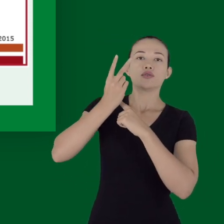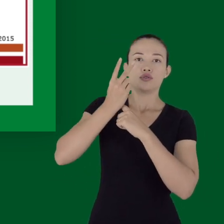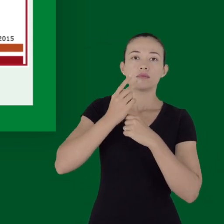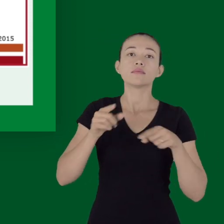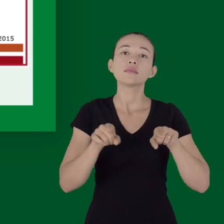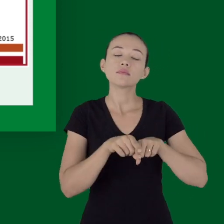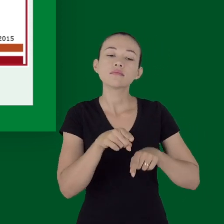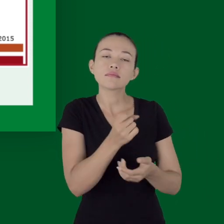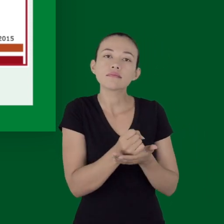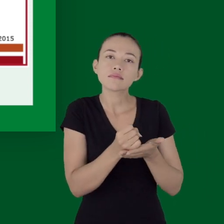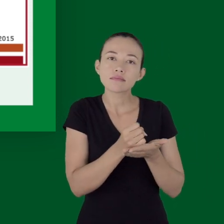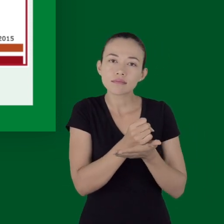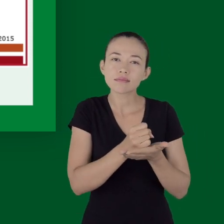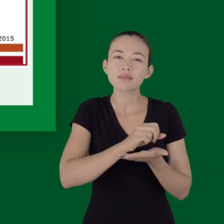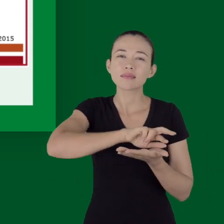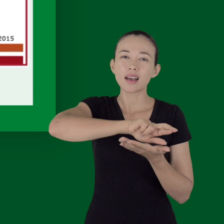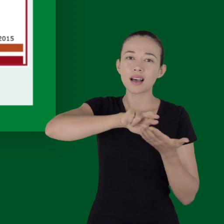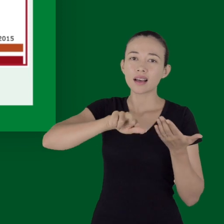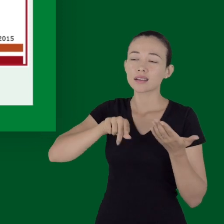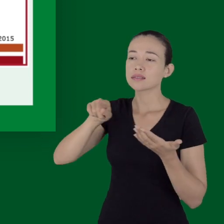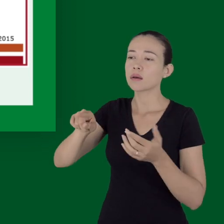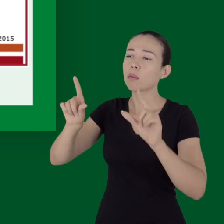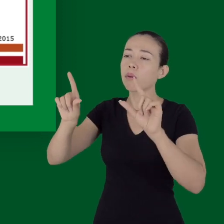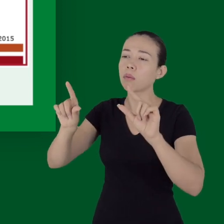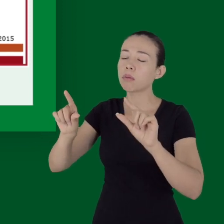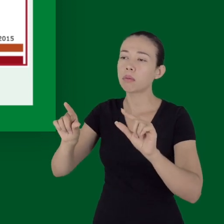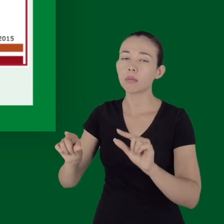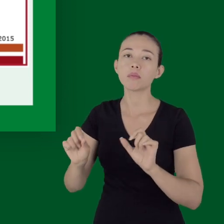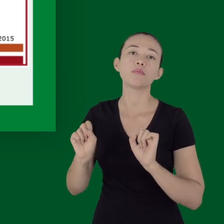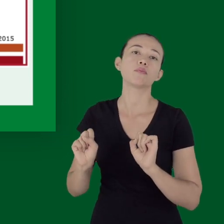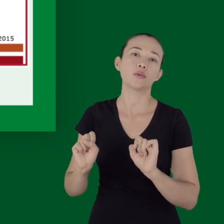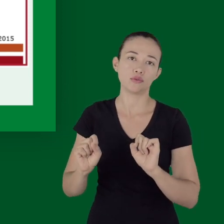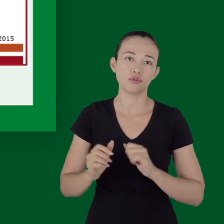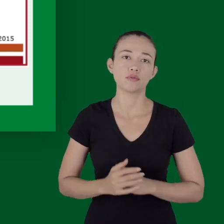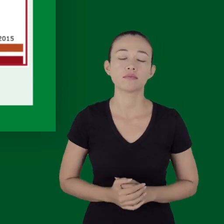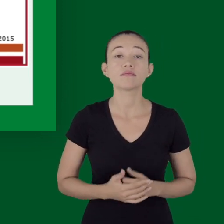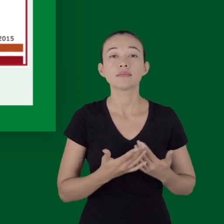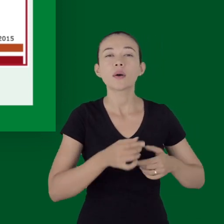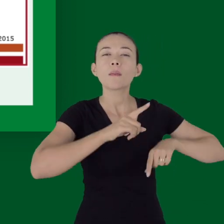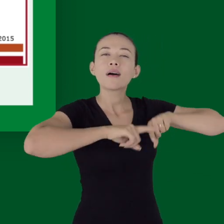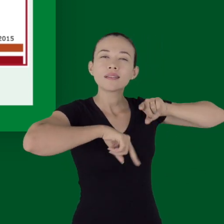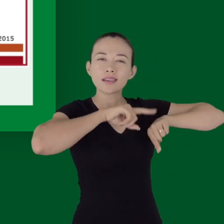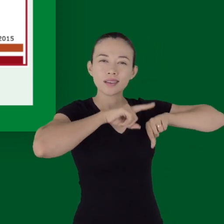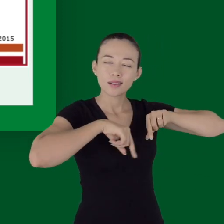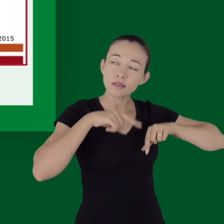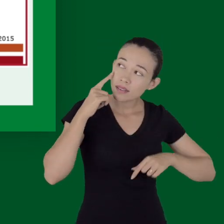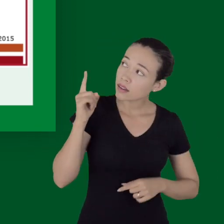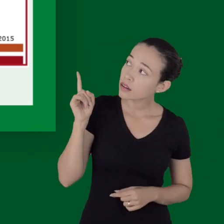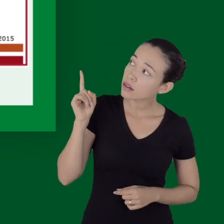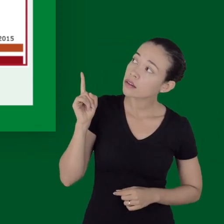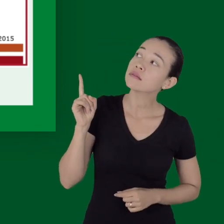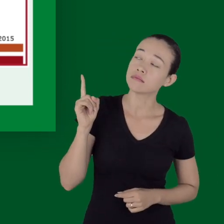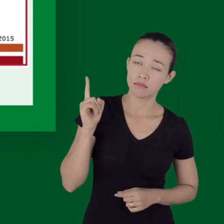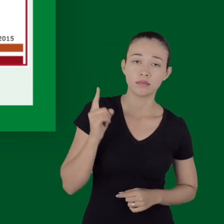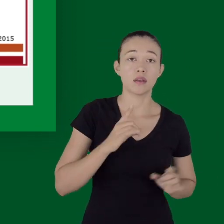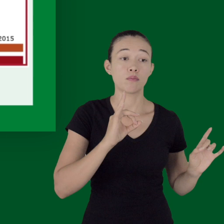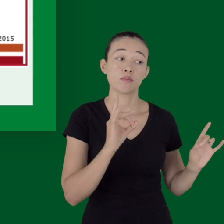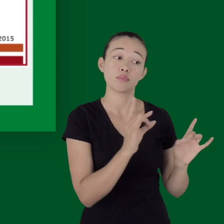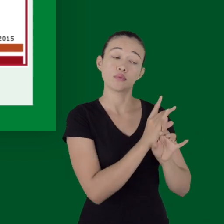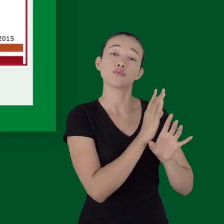e conferido, né? E o acesso às vias aéreas também, a gente tem que ter um acesso facilitado, porque durante o